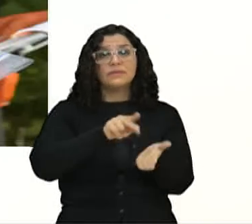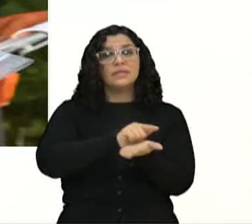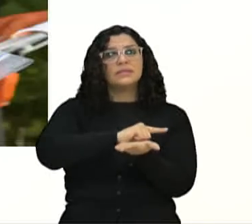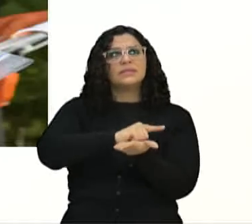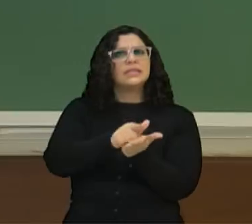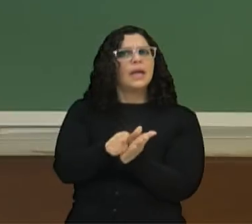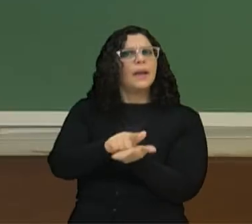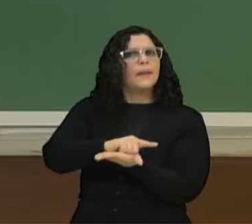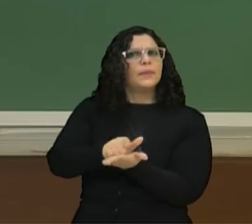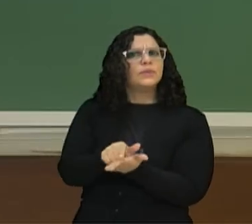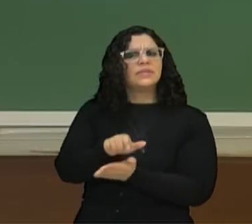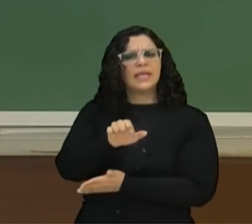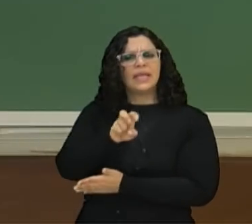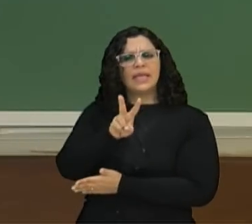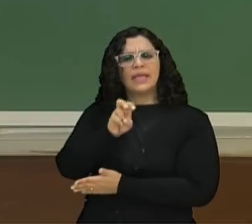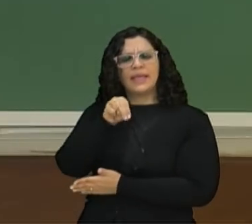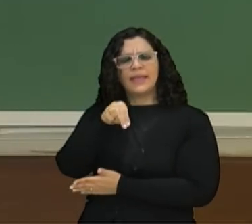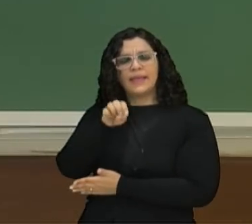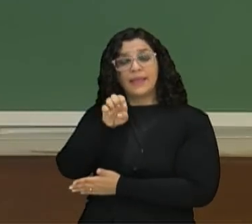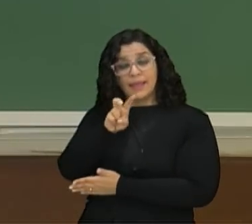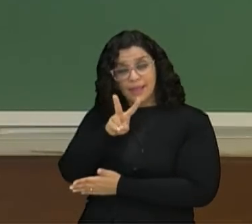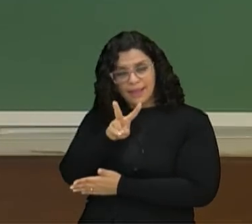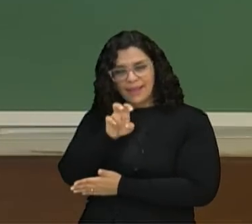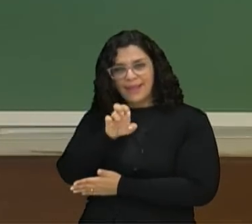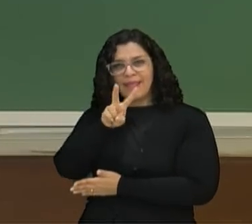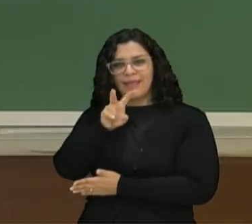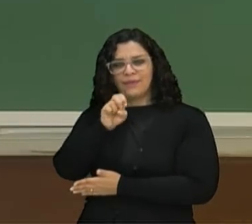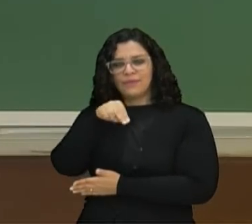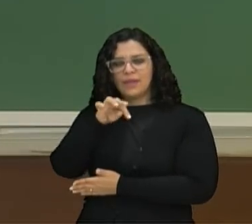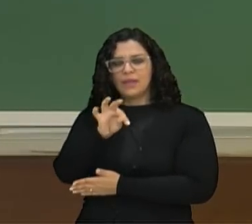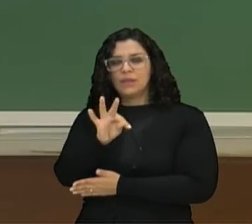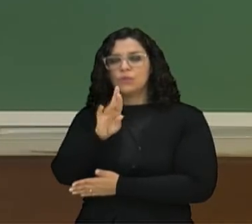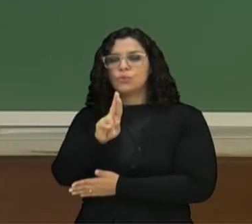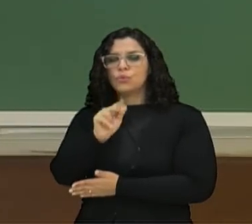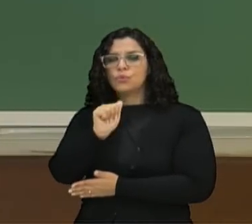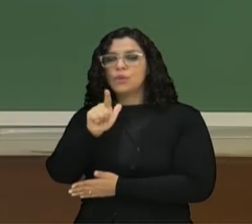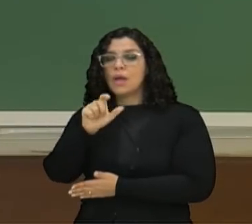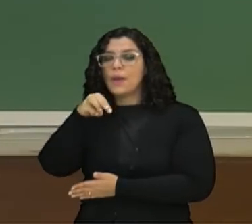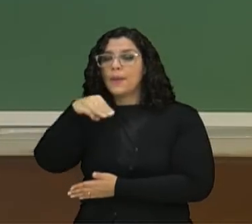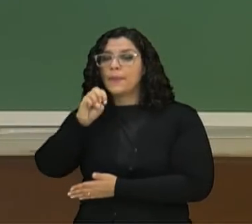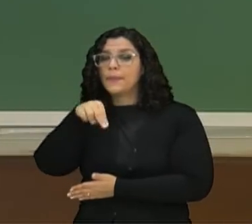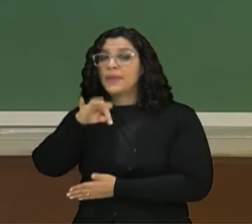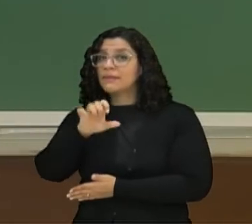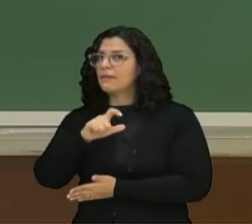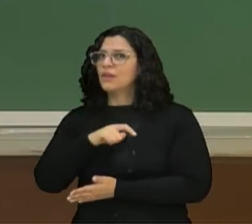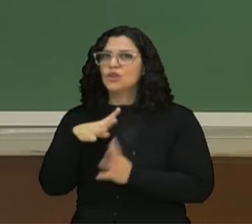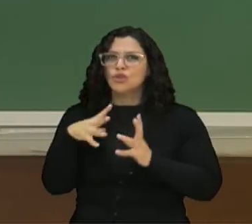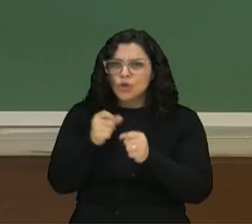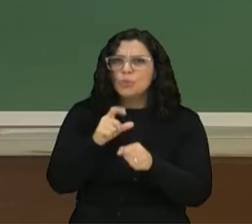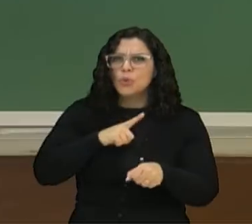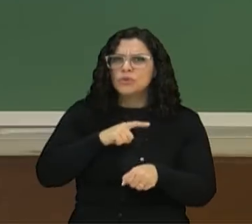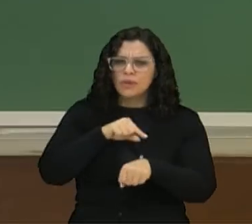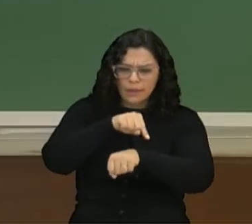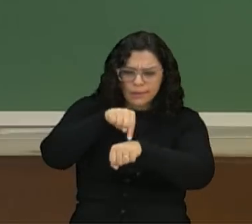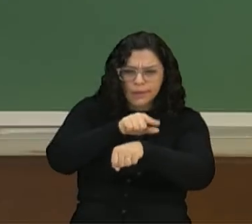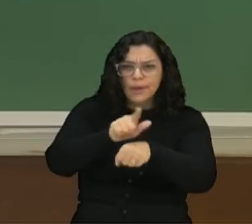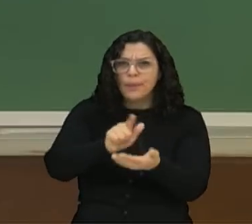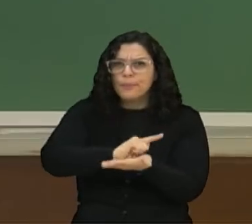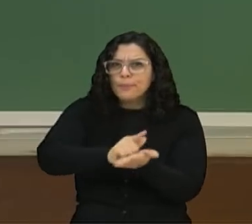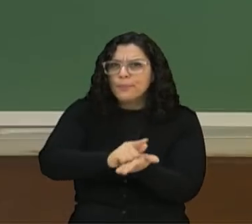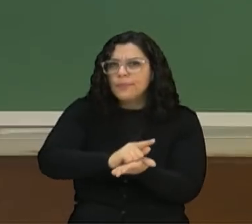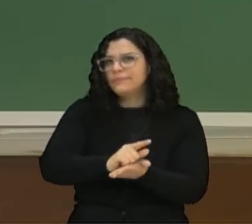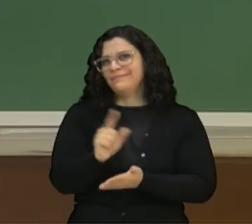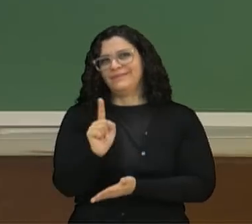está escrito ali, eventualmente? Porque nem sempre a gente dispõe desses materiais, né? Então, o que a prof falou até agora é uma